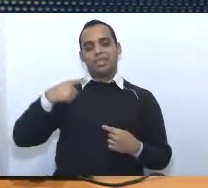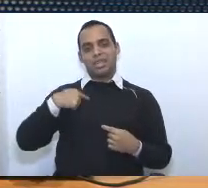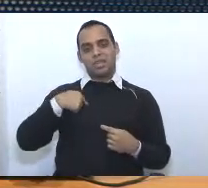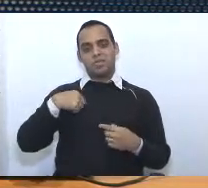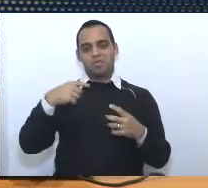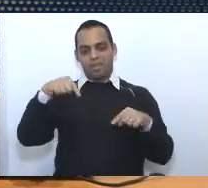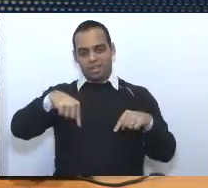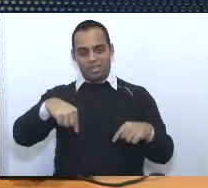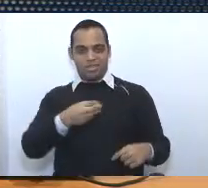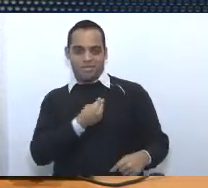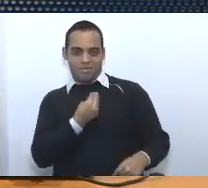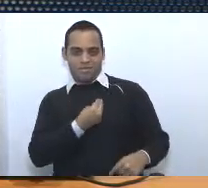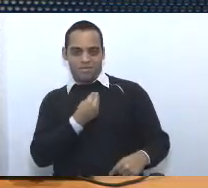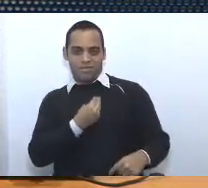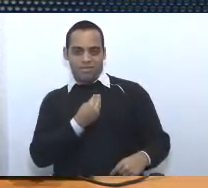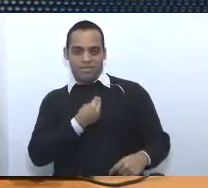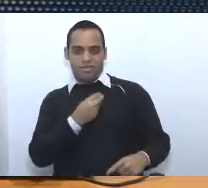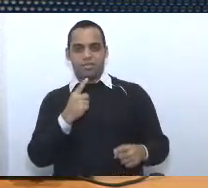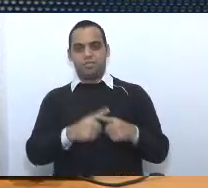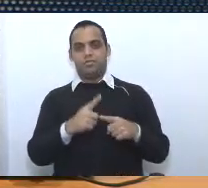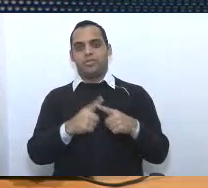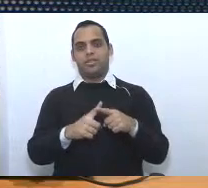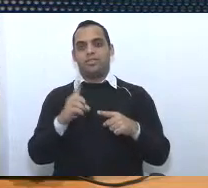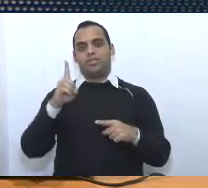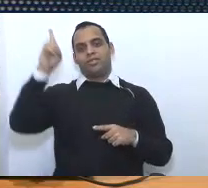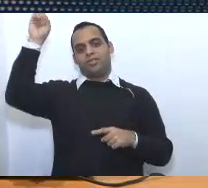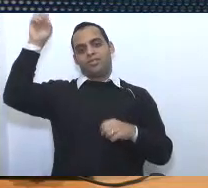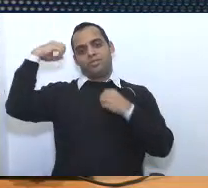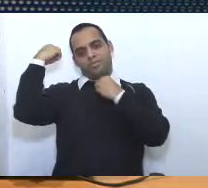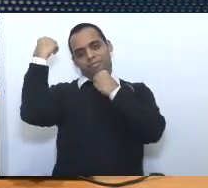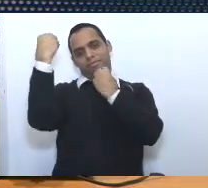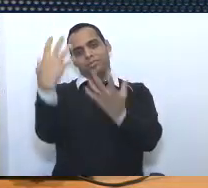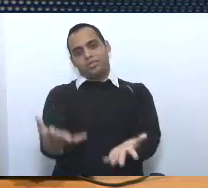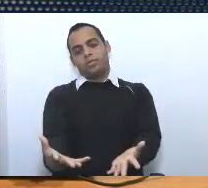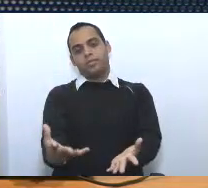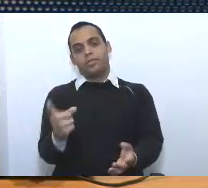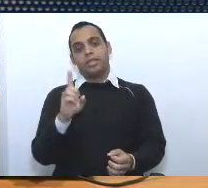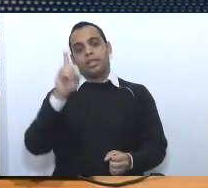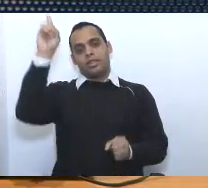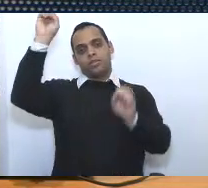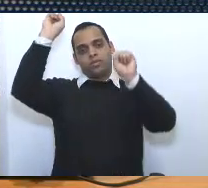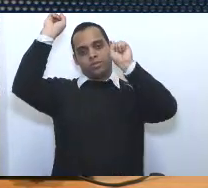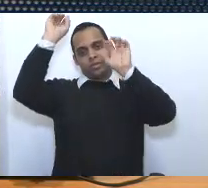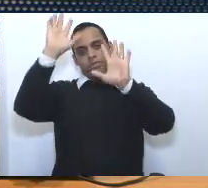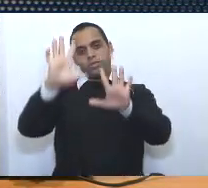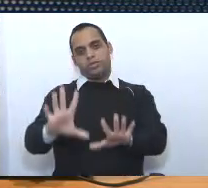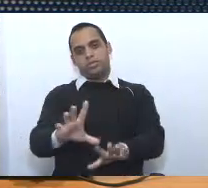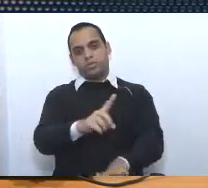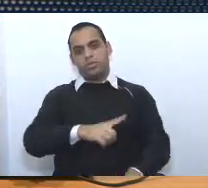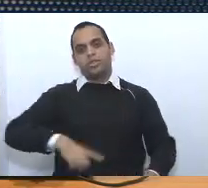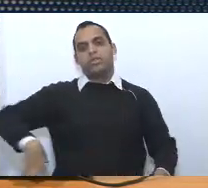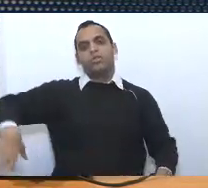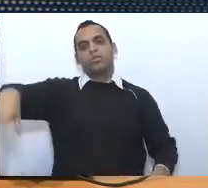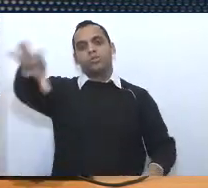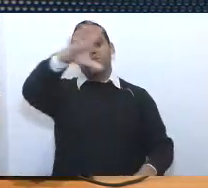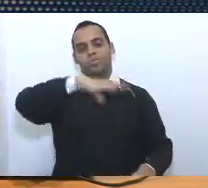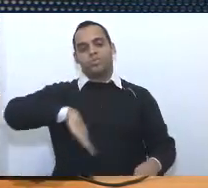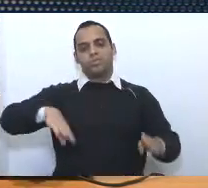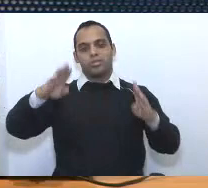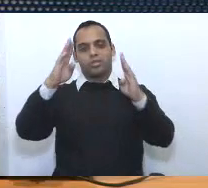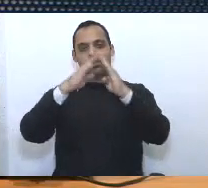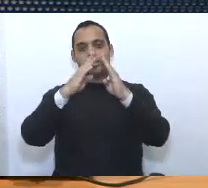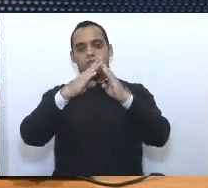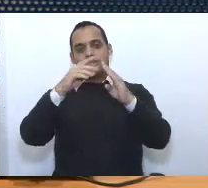Ele. E eu quero, nesta última fala, pedir a Deus que abençoe todos vocês. Que Deus ampare esta casa de